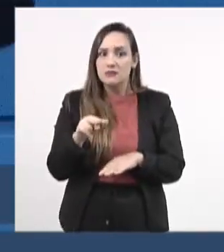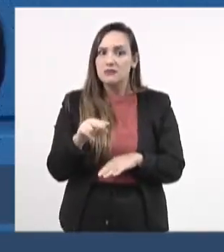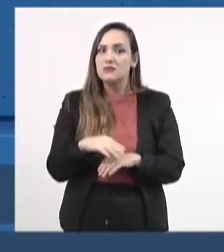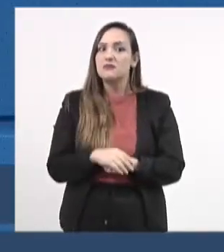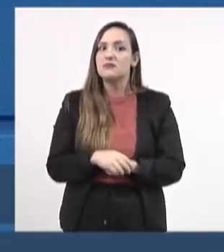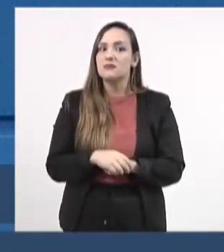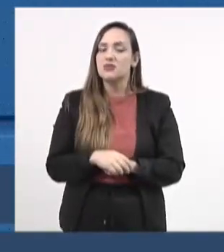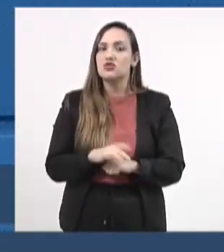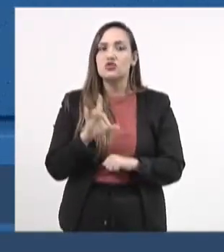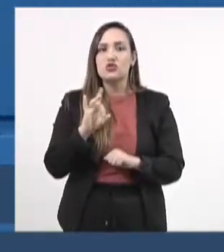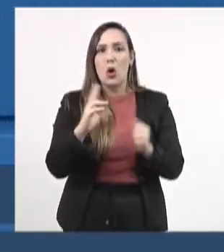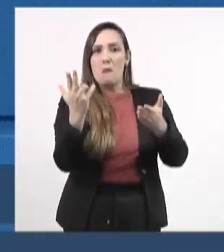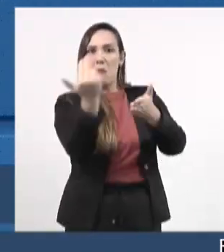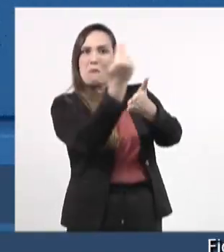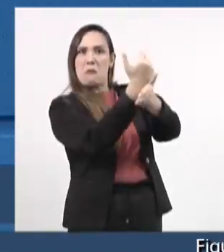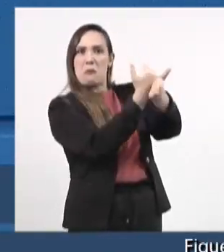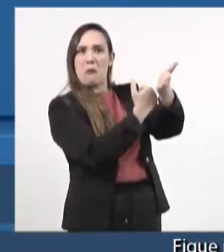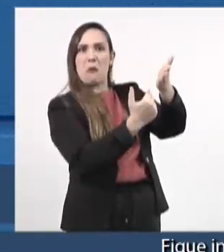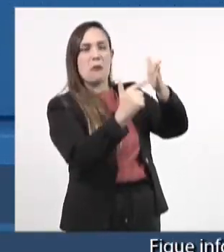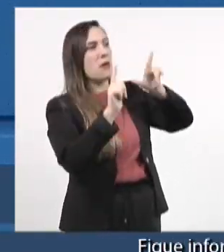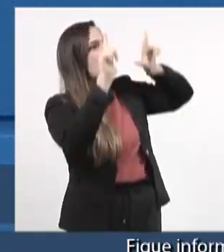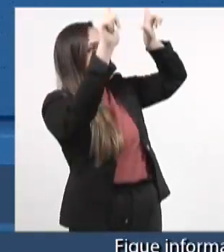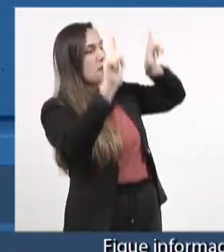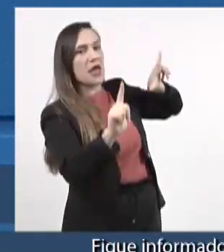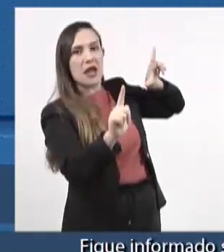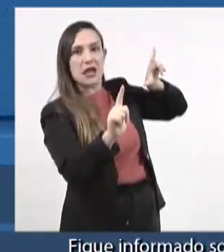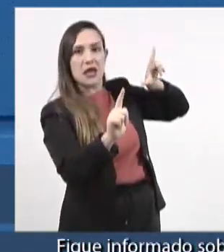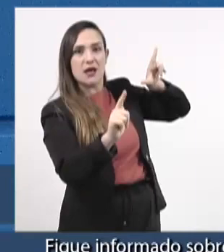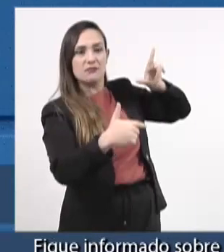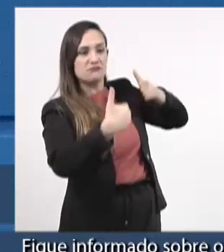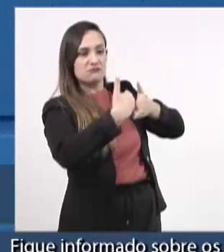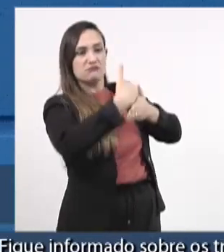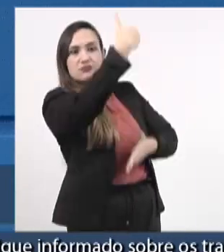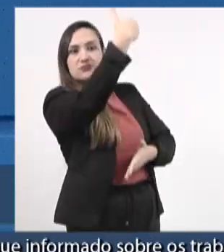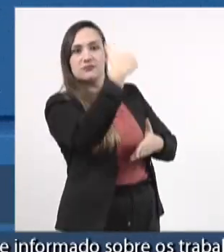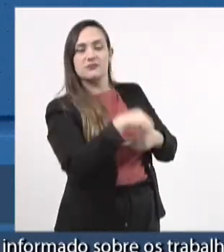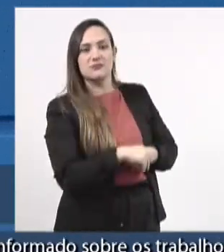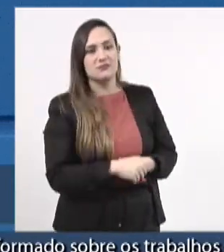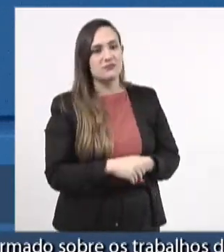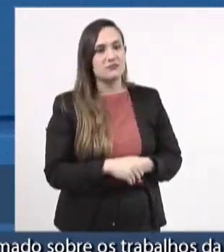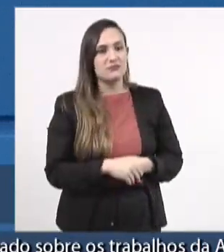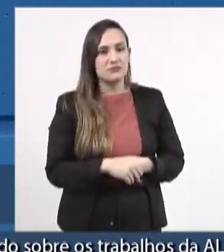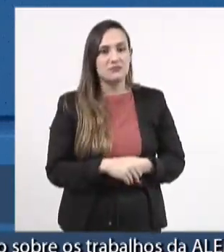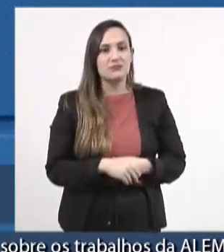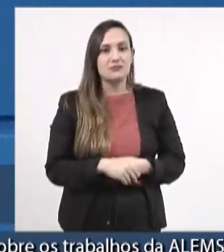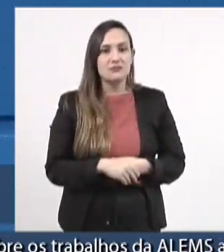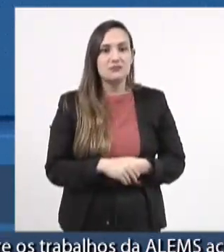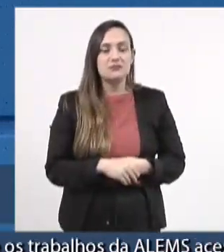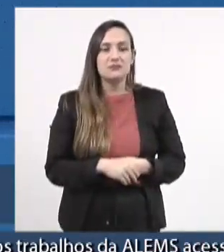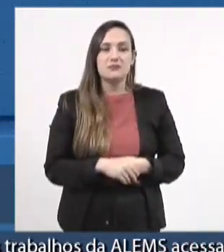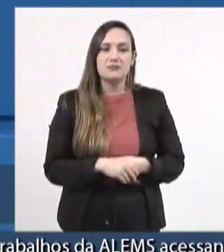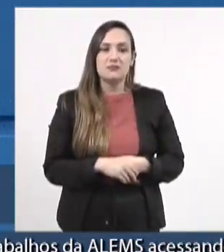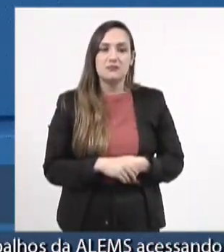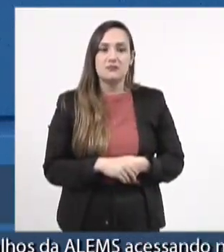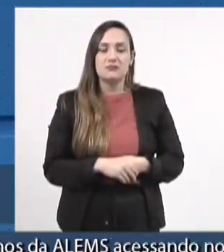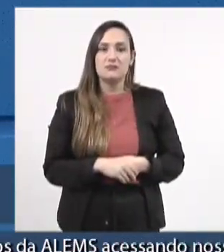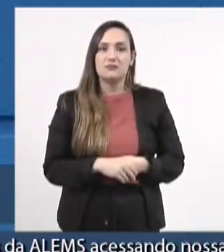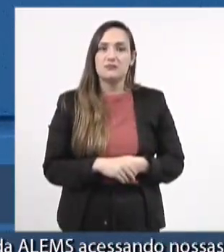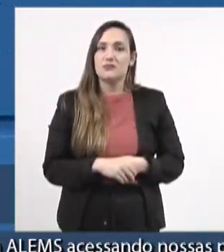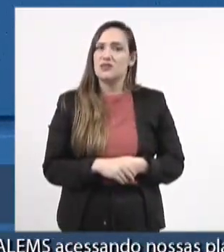desenhado nas paredes das universidades, eu acho que não é o berço de Vossa Excelência e nem o que Vossa Excelência